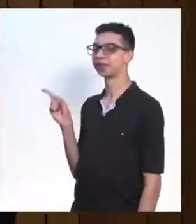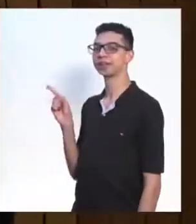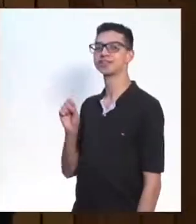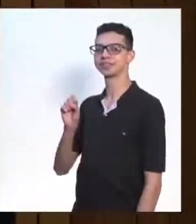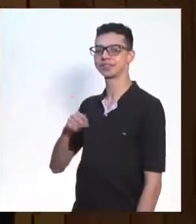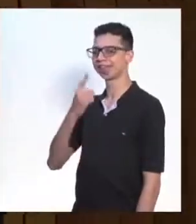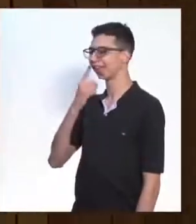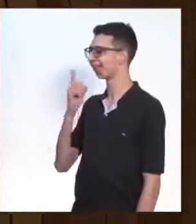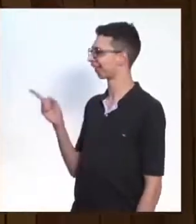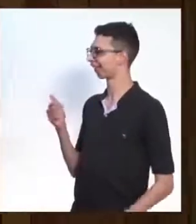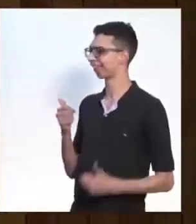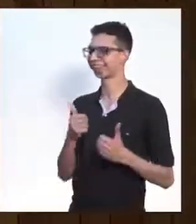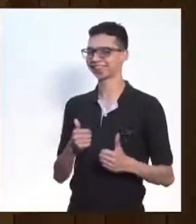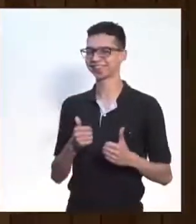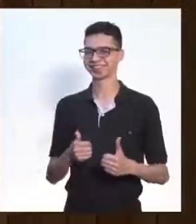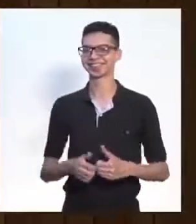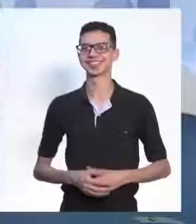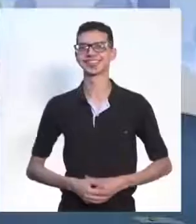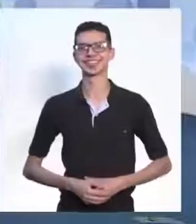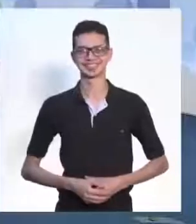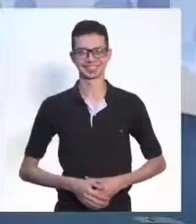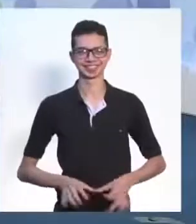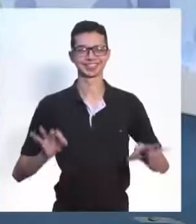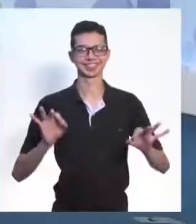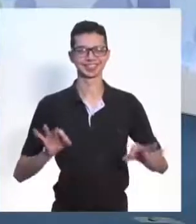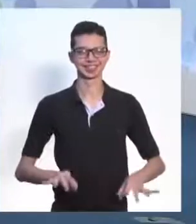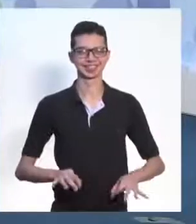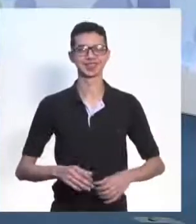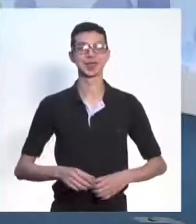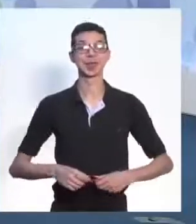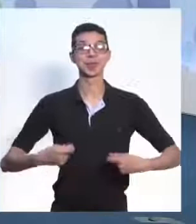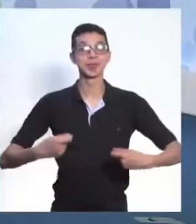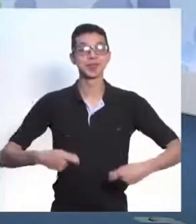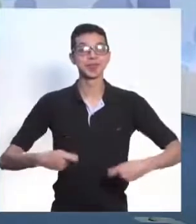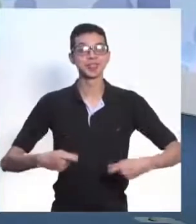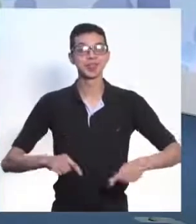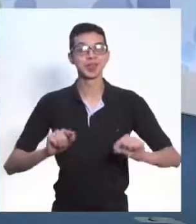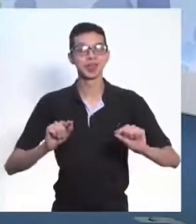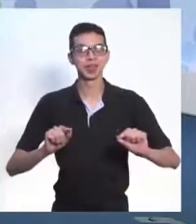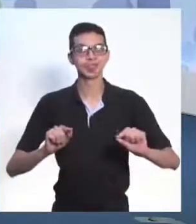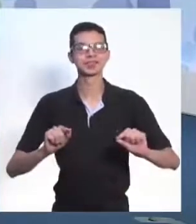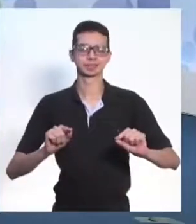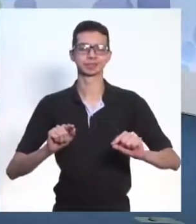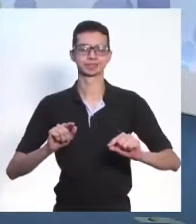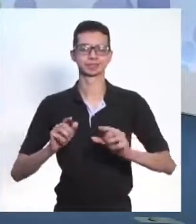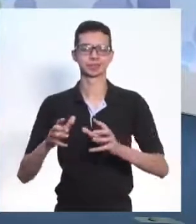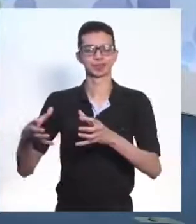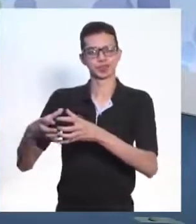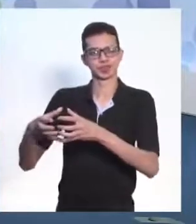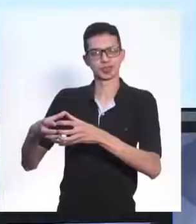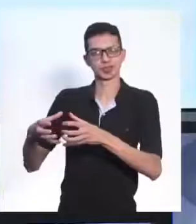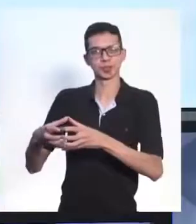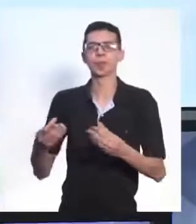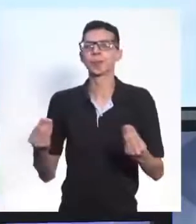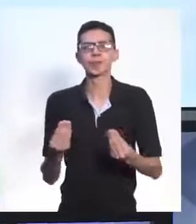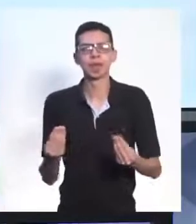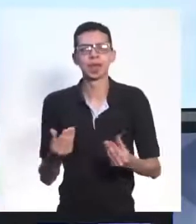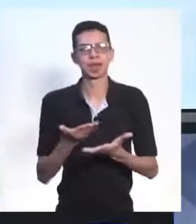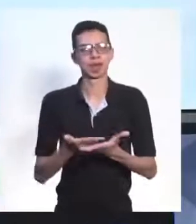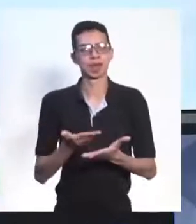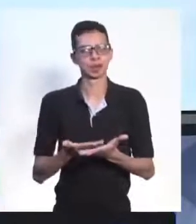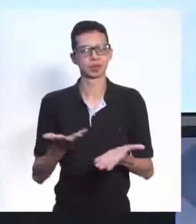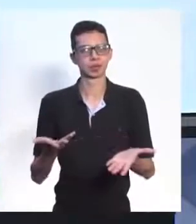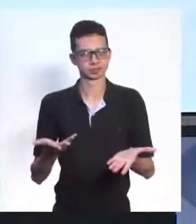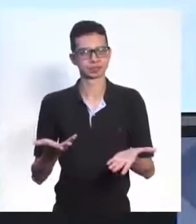vou. Aê! É isso aí, gente. É assim que a gente precisa, né? A gente precisa muito dessa galera para fazer, de vocês, para fazerem a aula